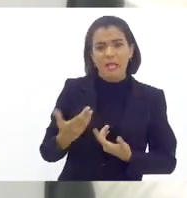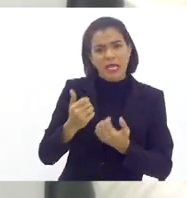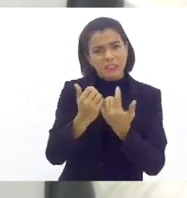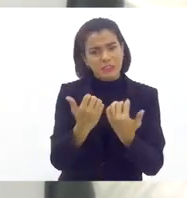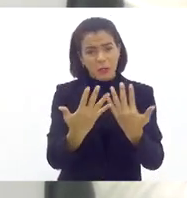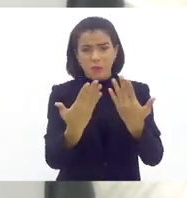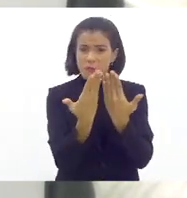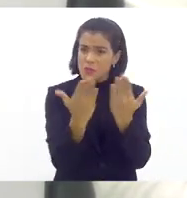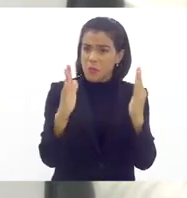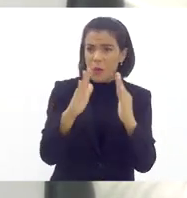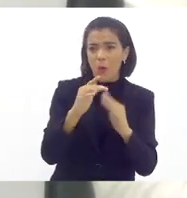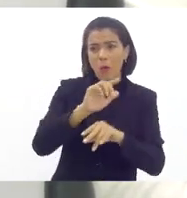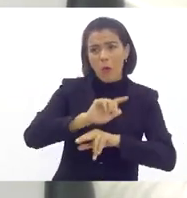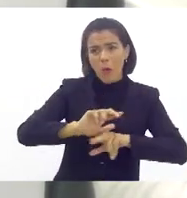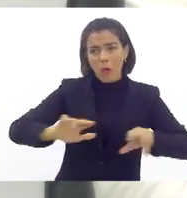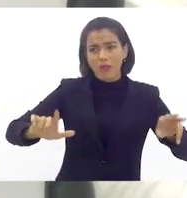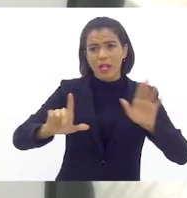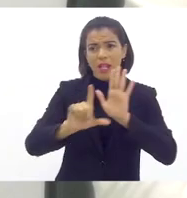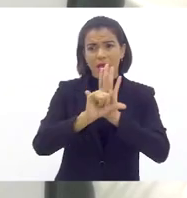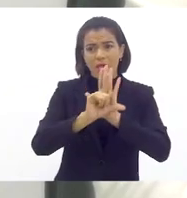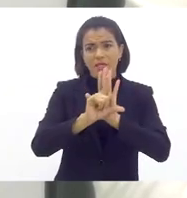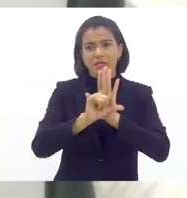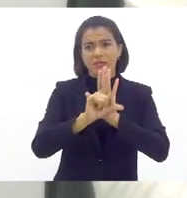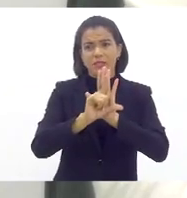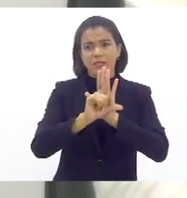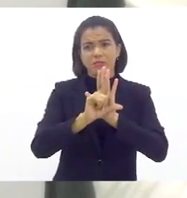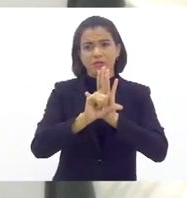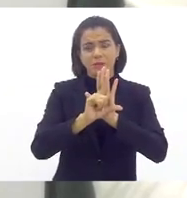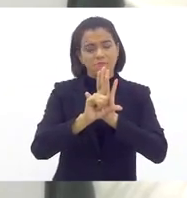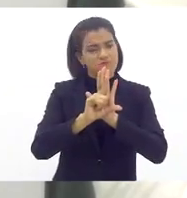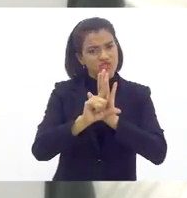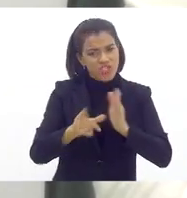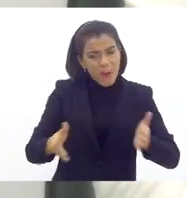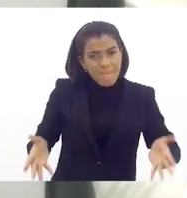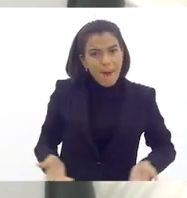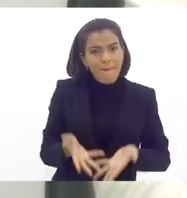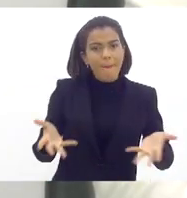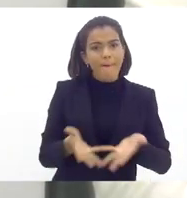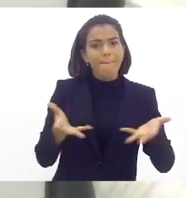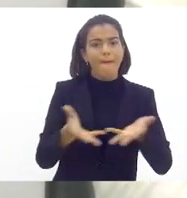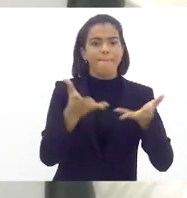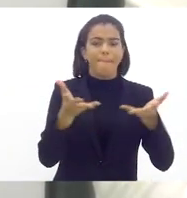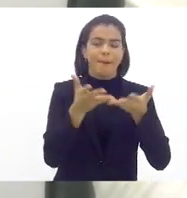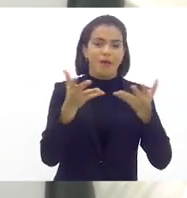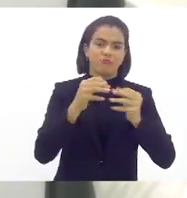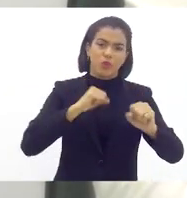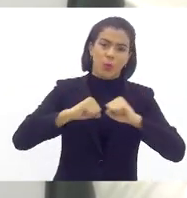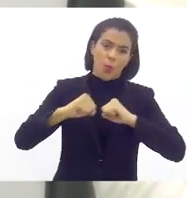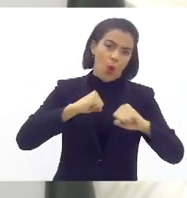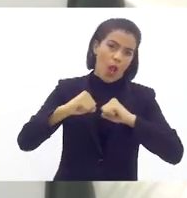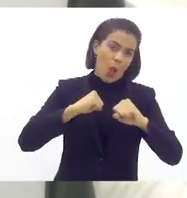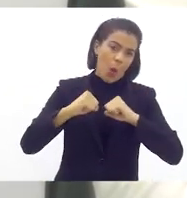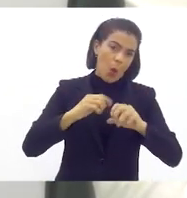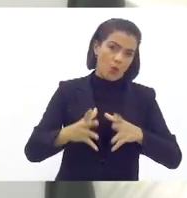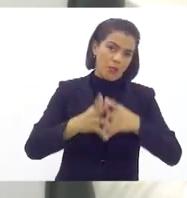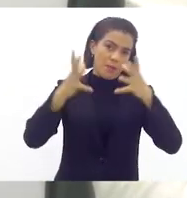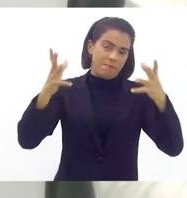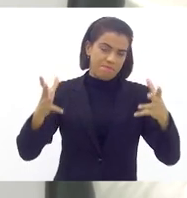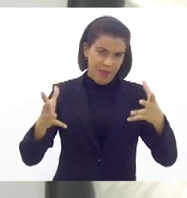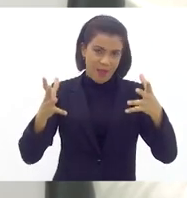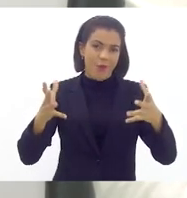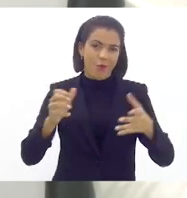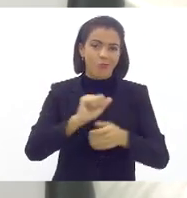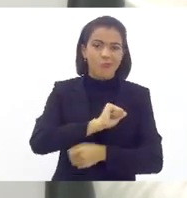enfim, e leis como essa sejam potencializadores de uma luta que é muito maior do que